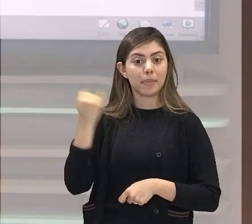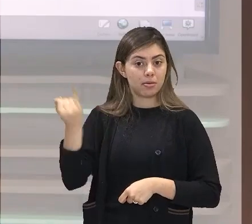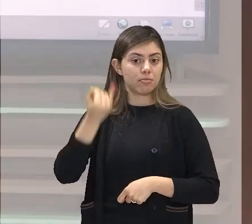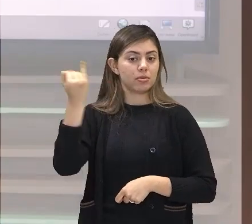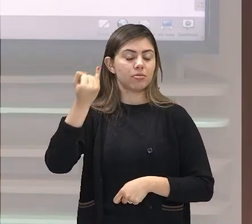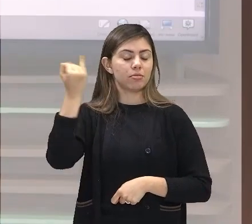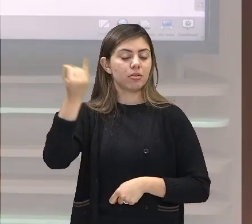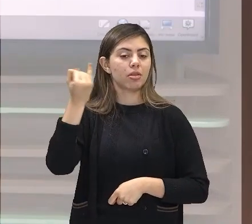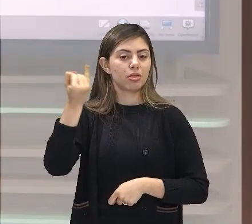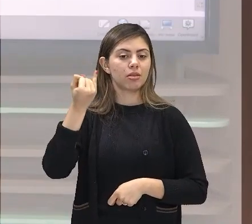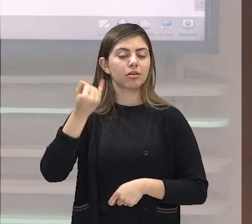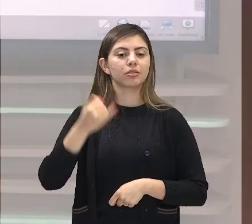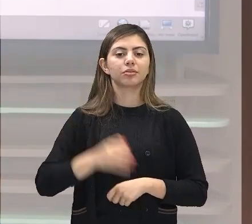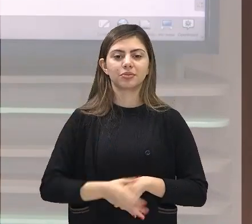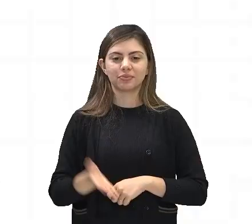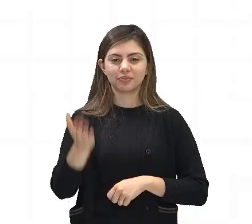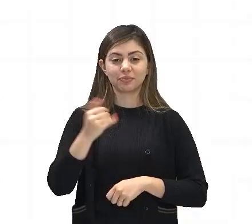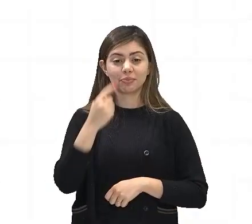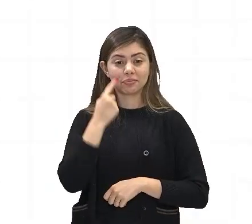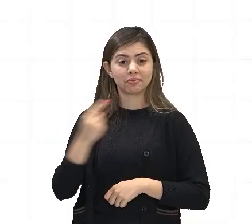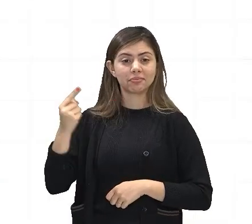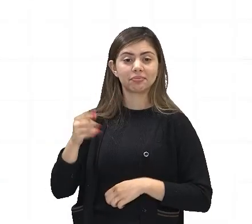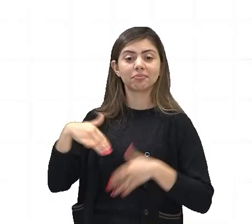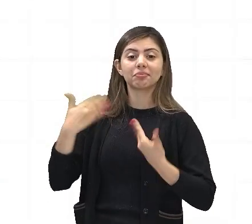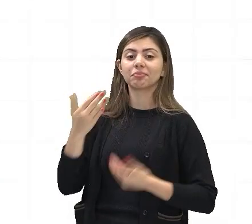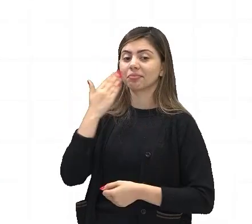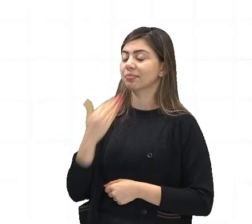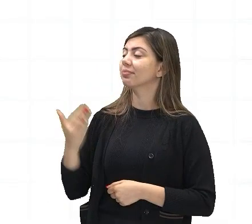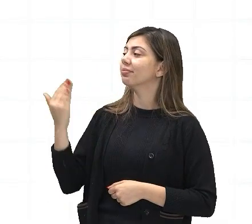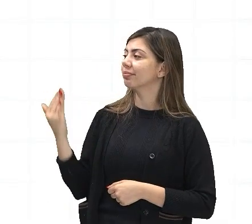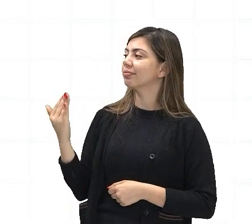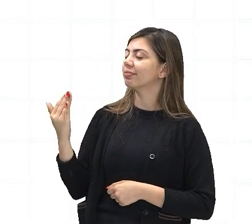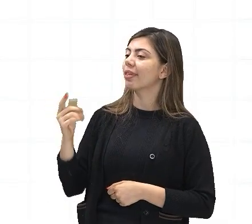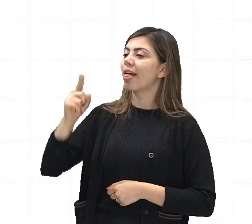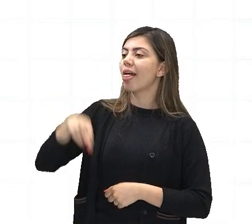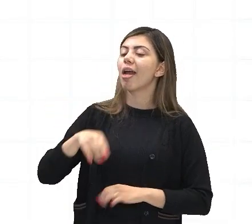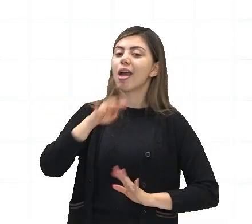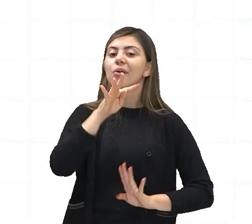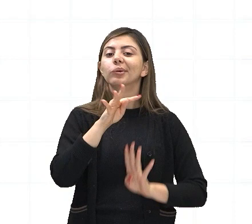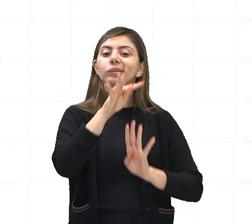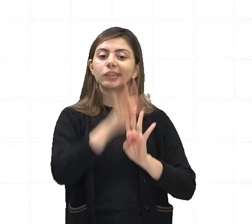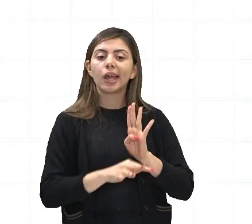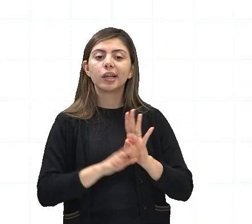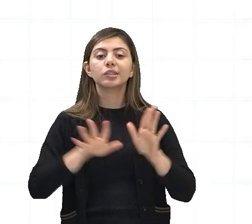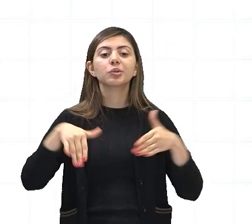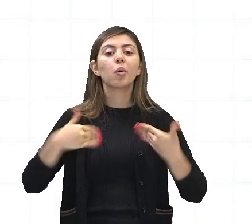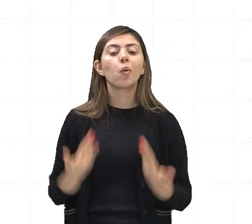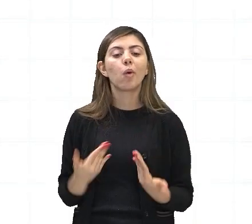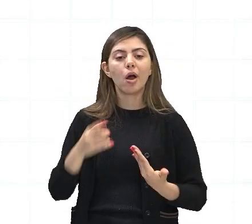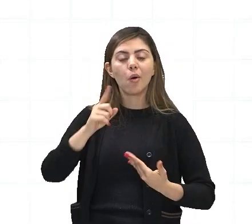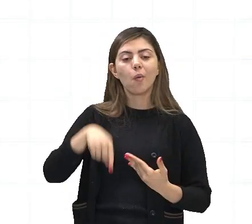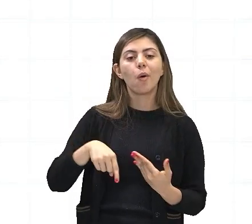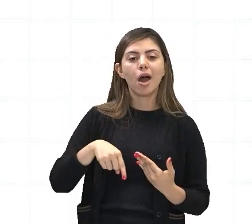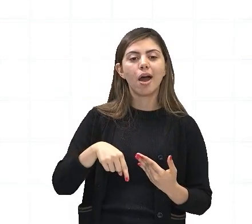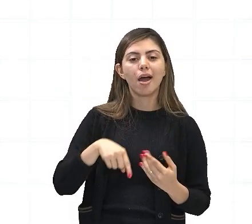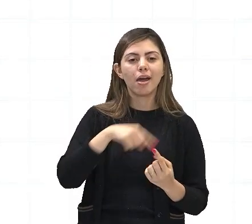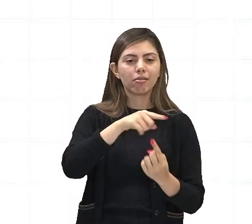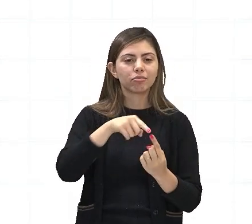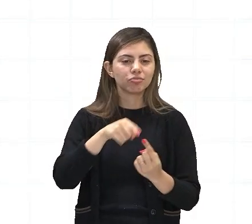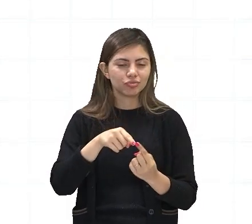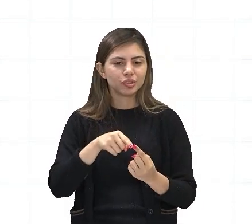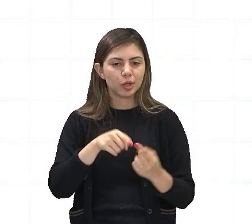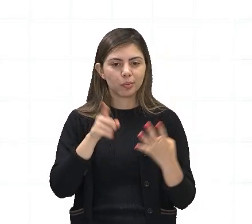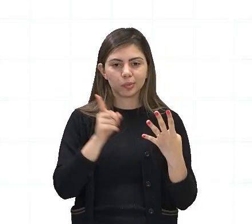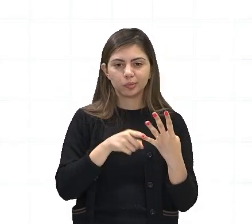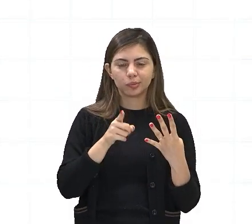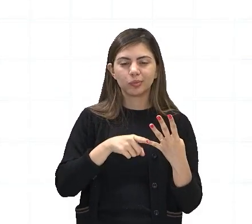universidade, para entrar no mercado de trabalho. Vamos conhecer, então, o tipo textual dissertativo argumentativo.